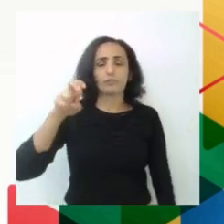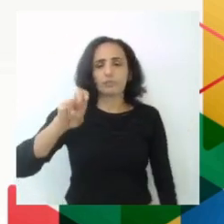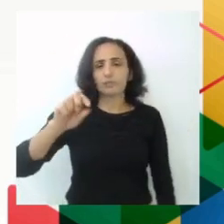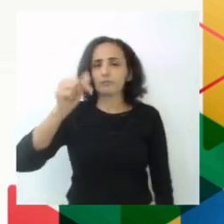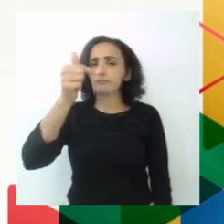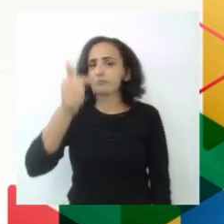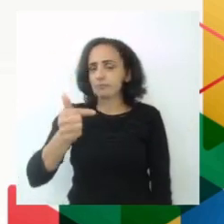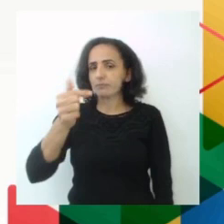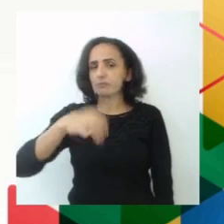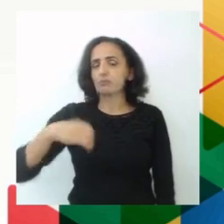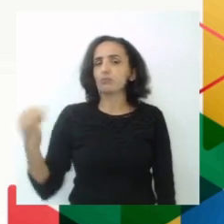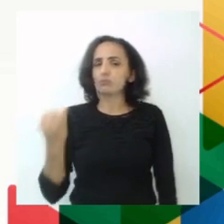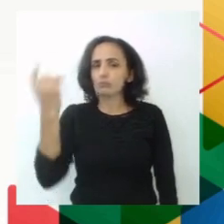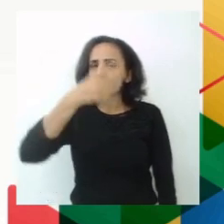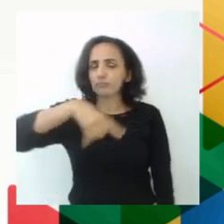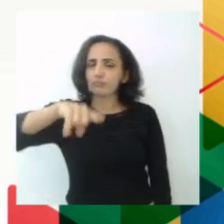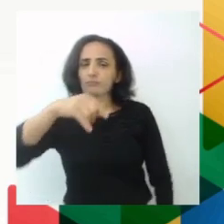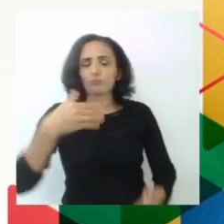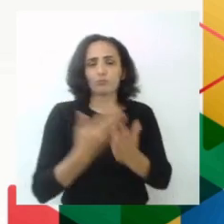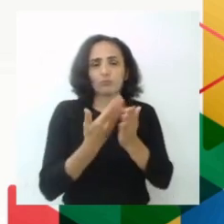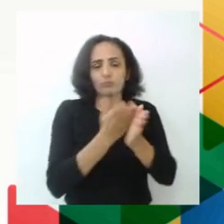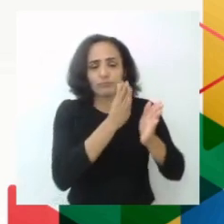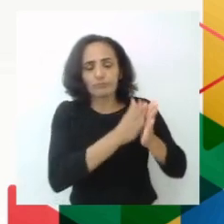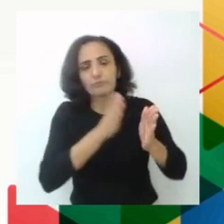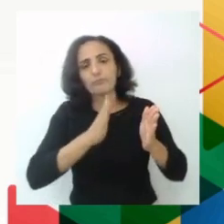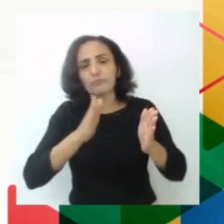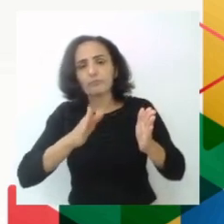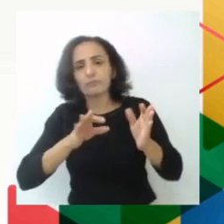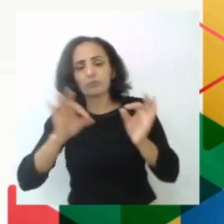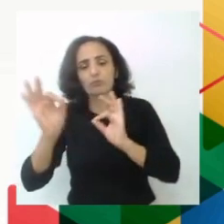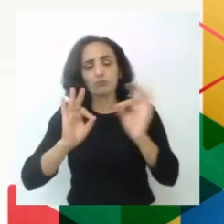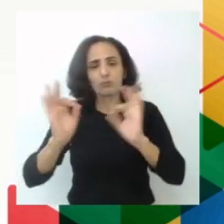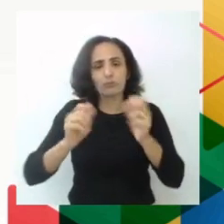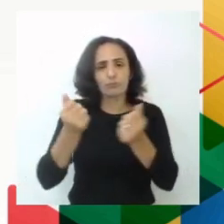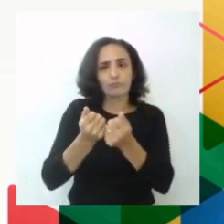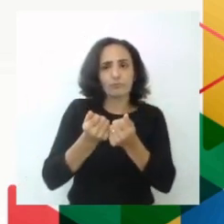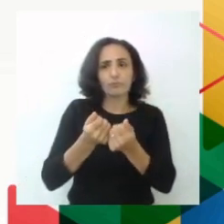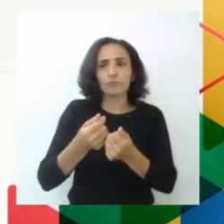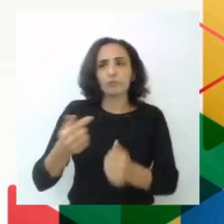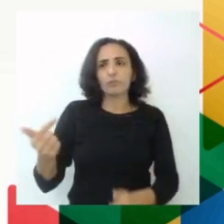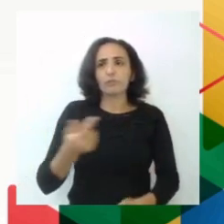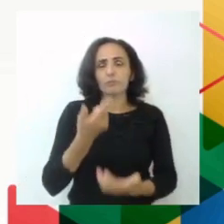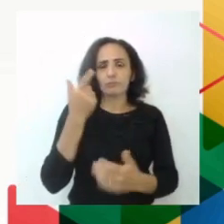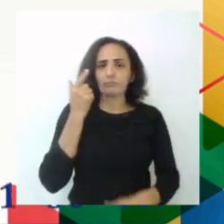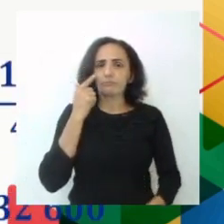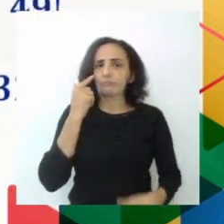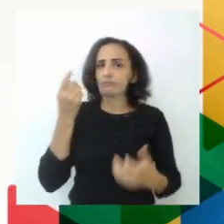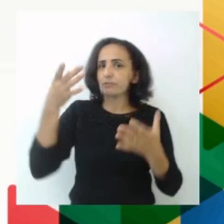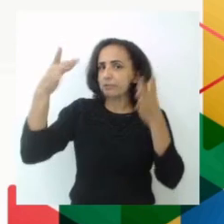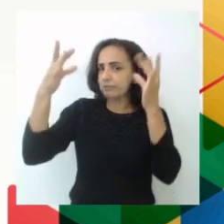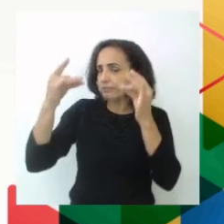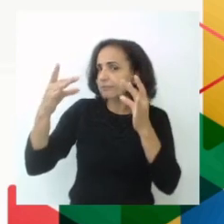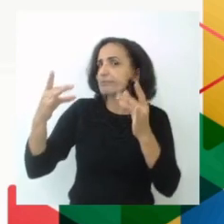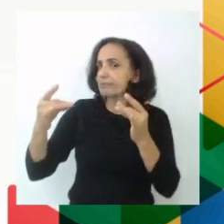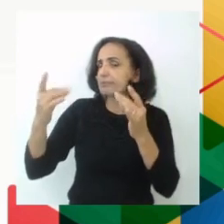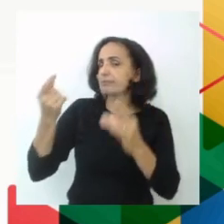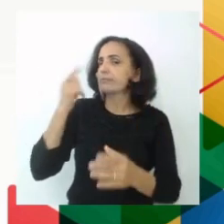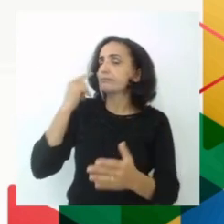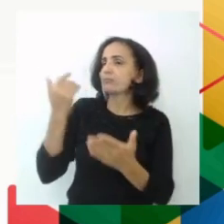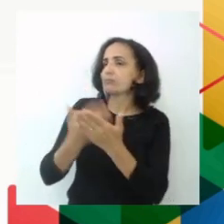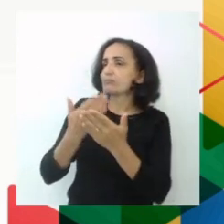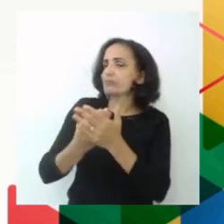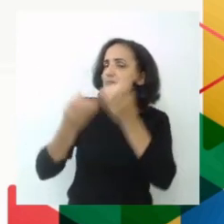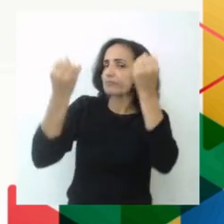52 fatorial dividido por 52 menos 3 fatorial. Então, explicando para vocês, está